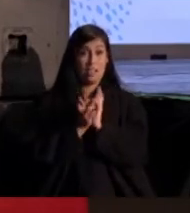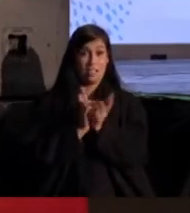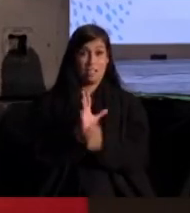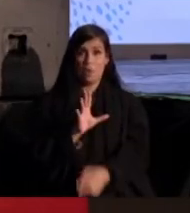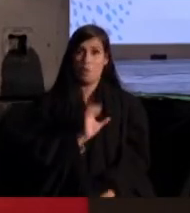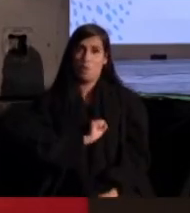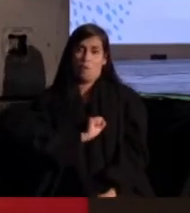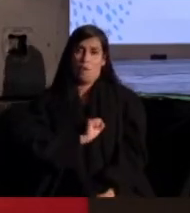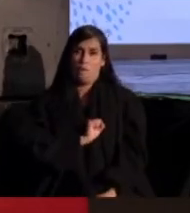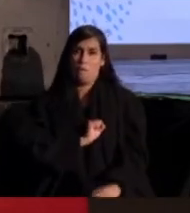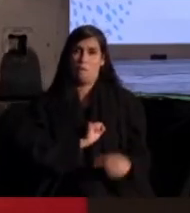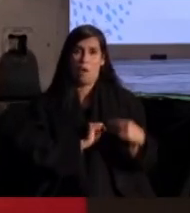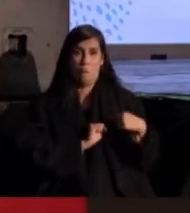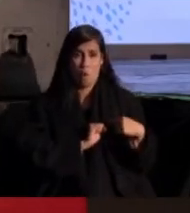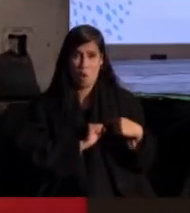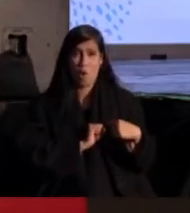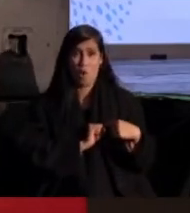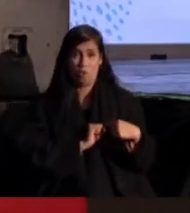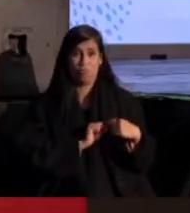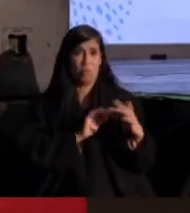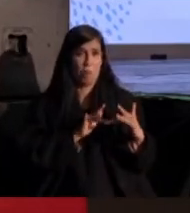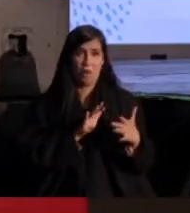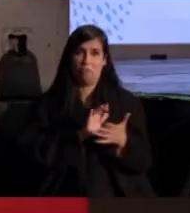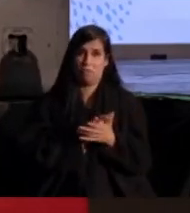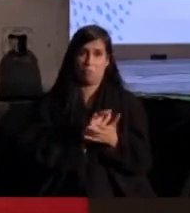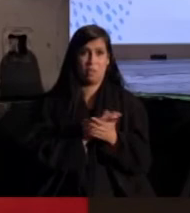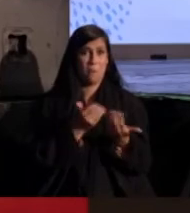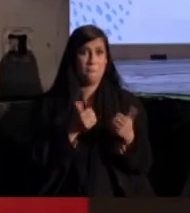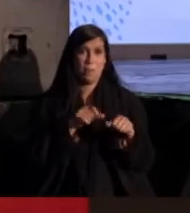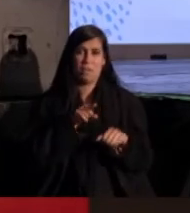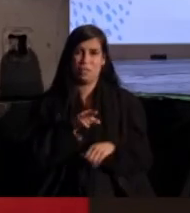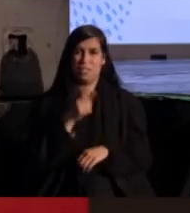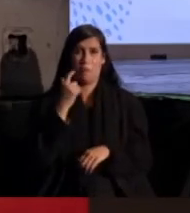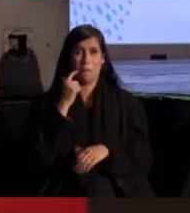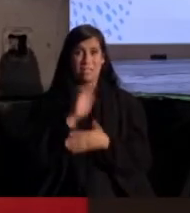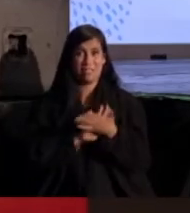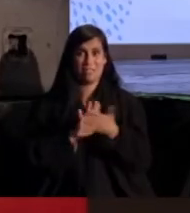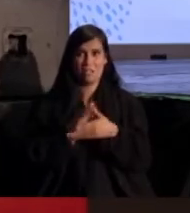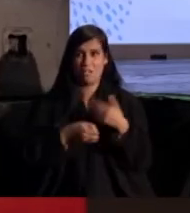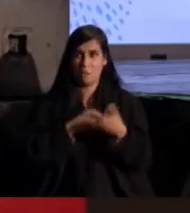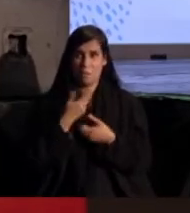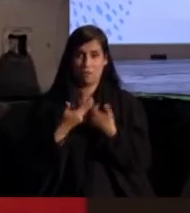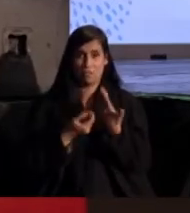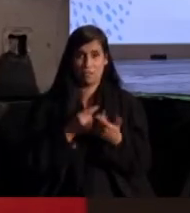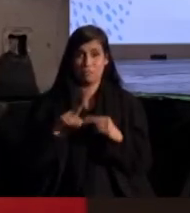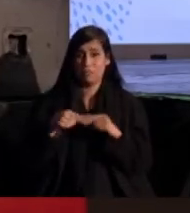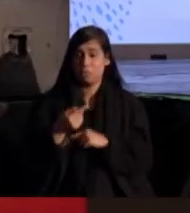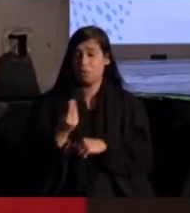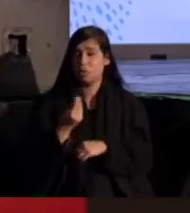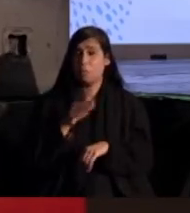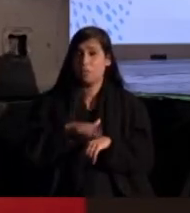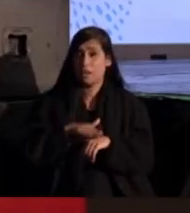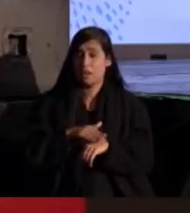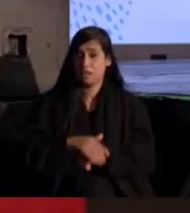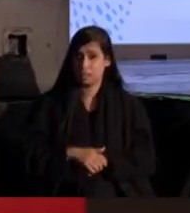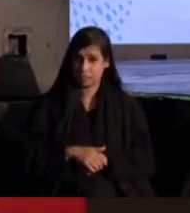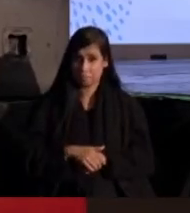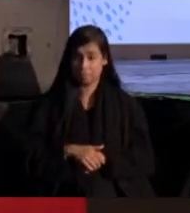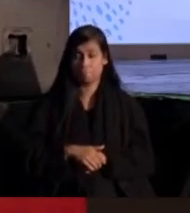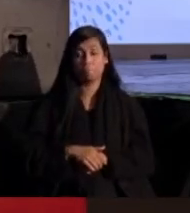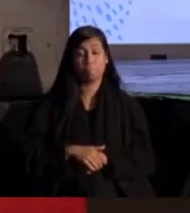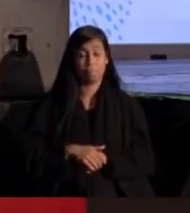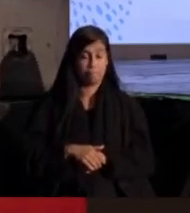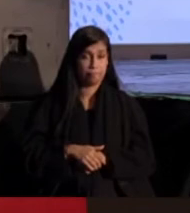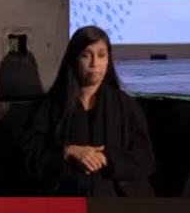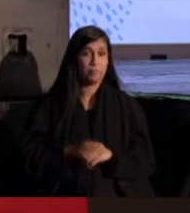um desastre isso, né? Esta dimensão, porque geralmente pode acabar. Às vezes é conveniente que a gente interrompa, né, a discussão amorosa,